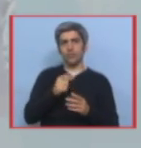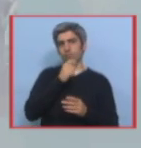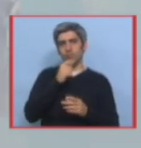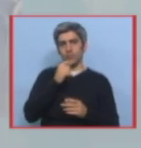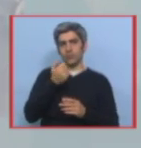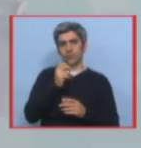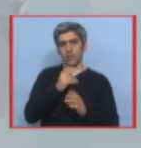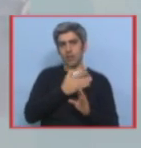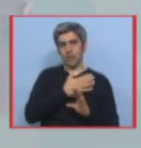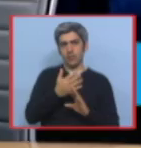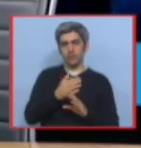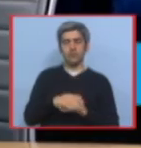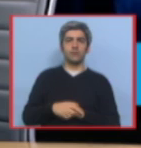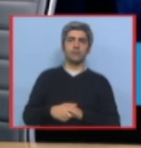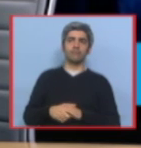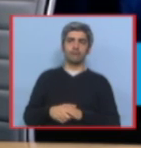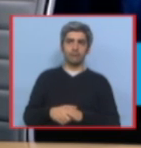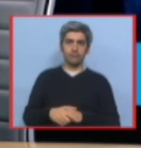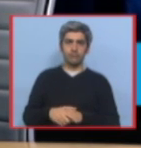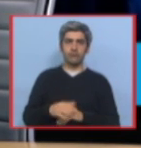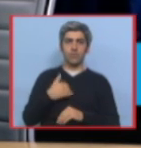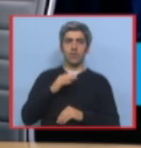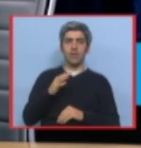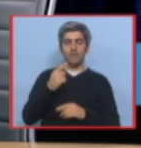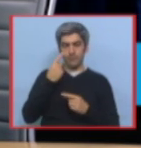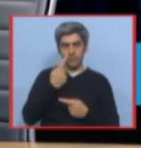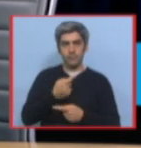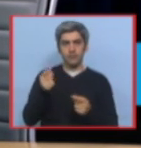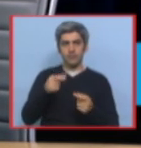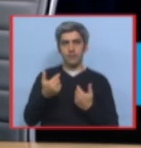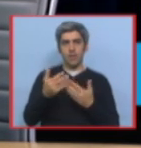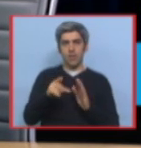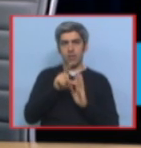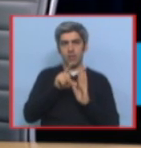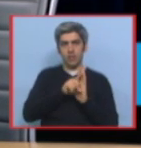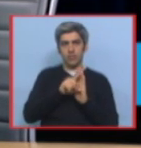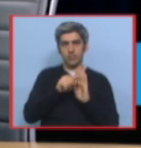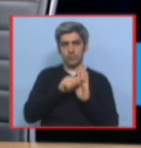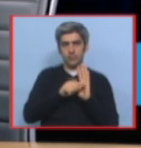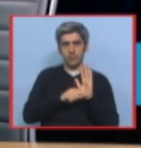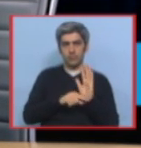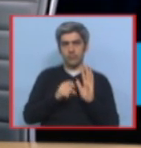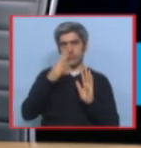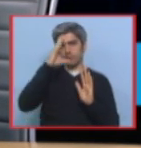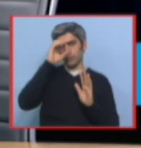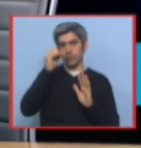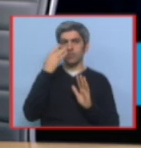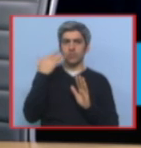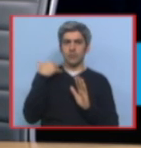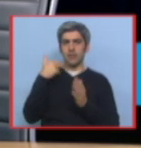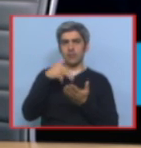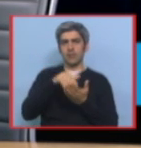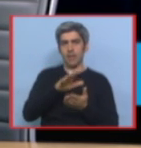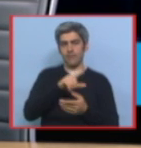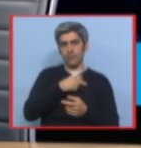em 50 anos. Aliás, eu estava na apresentação deste pacote legislativo. O Primeiro-Ministro estava presente e foi